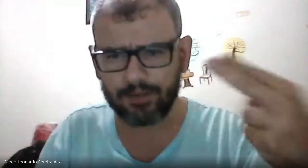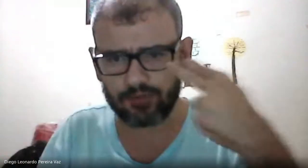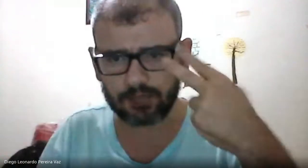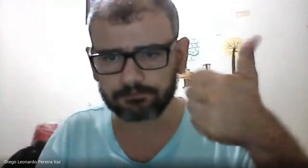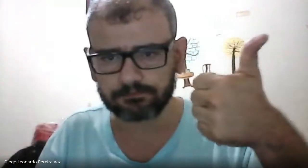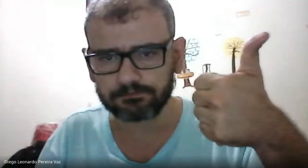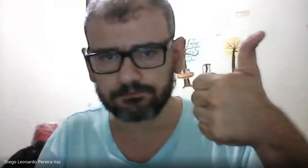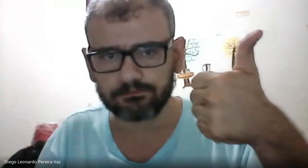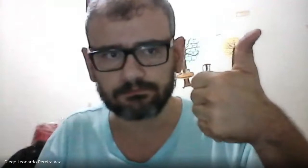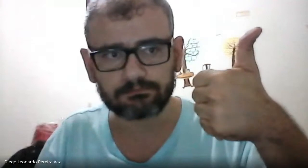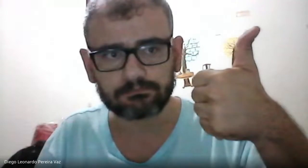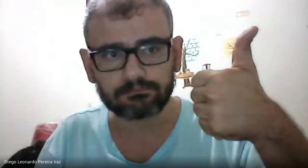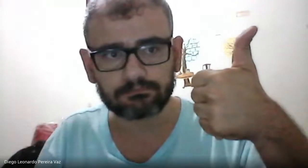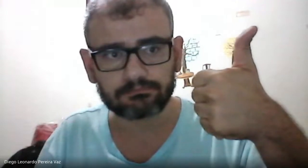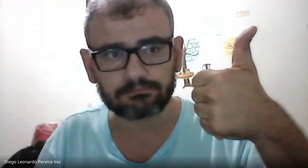Dá para ver.